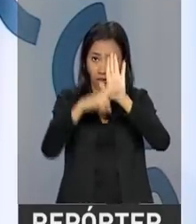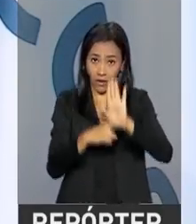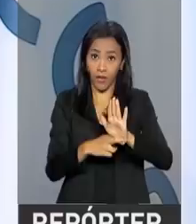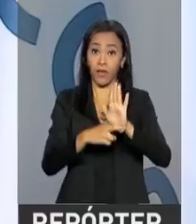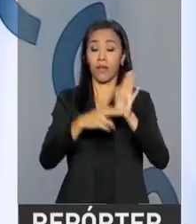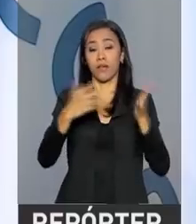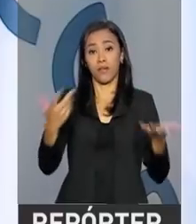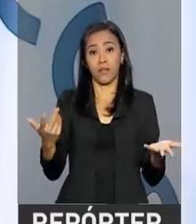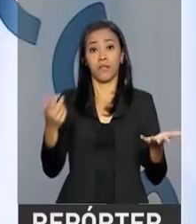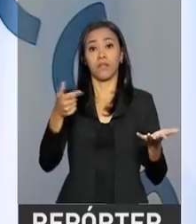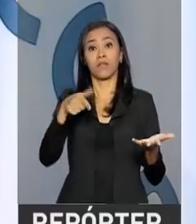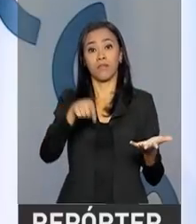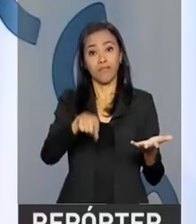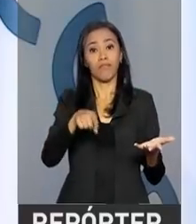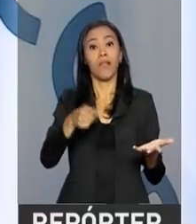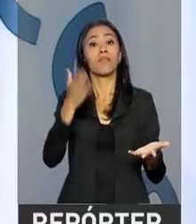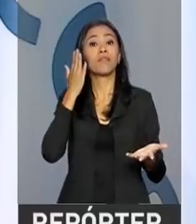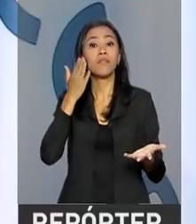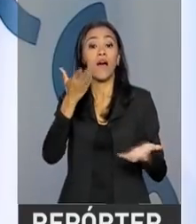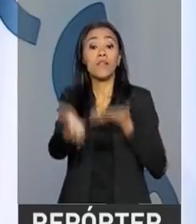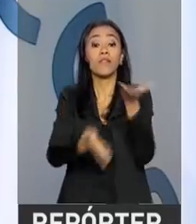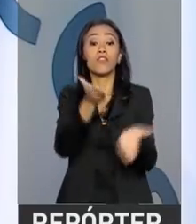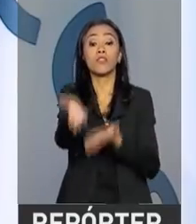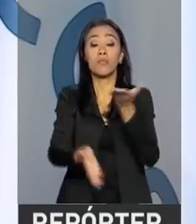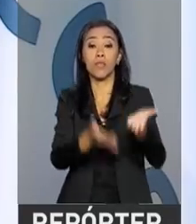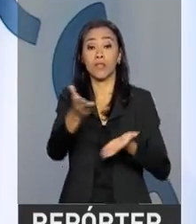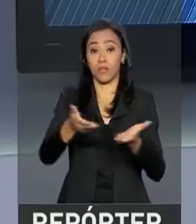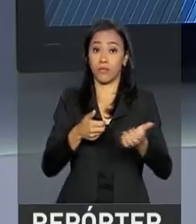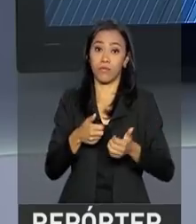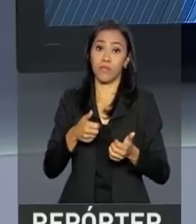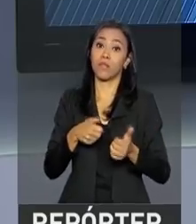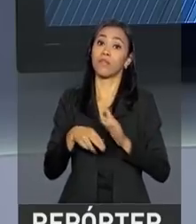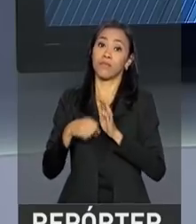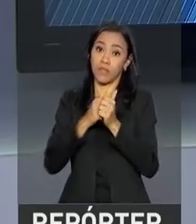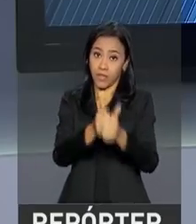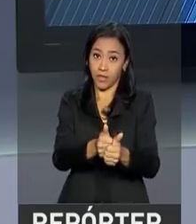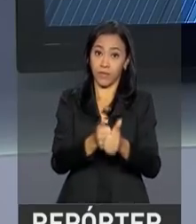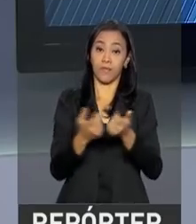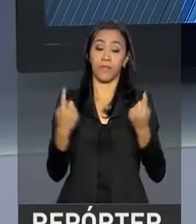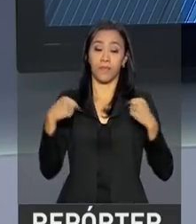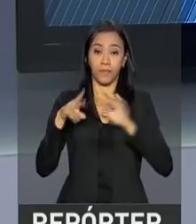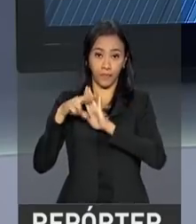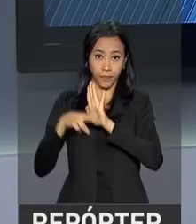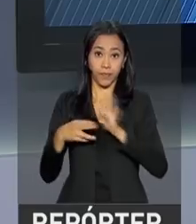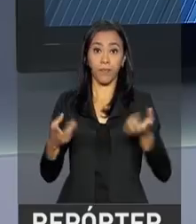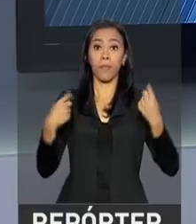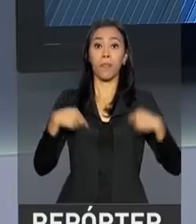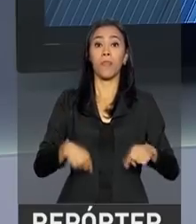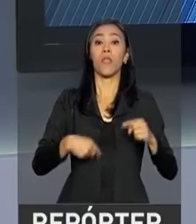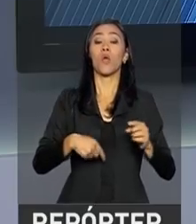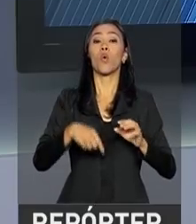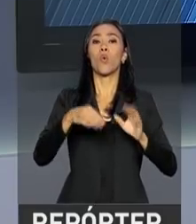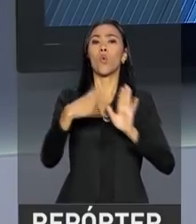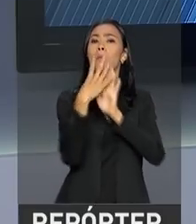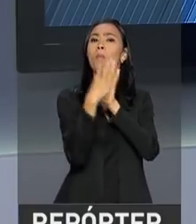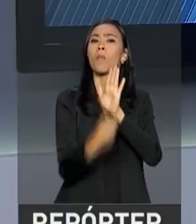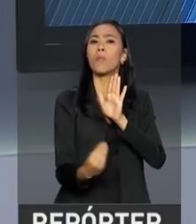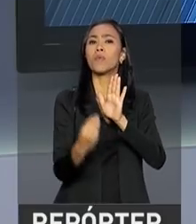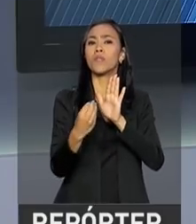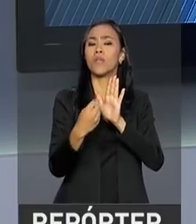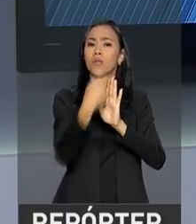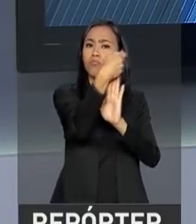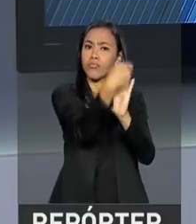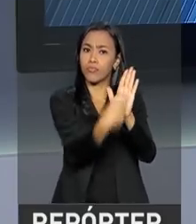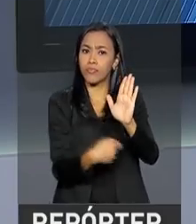da normalidade da de atendimento da exigência fiscal em um modelo da declaração mencionado na matéria que precisa